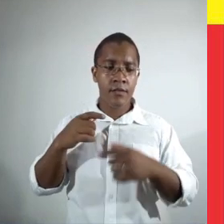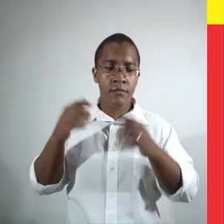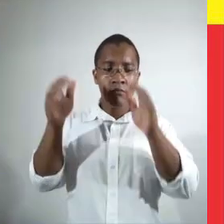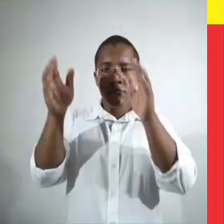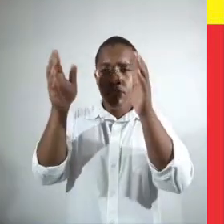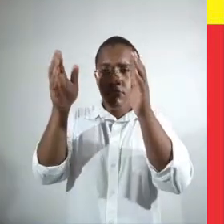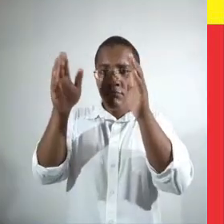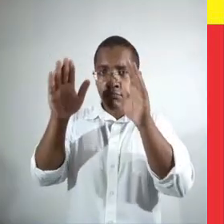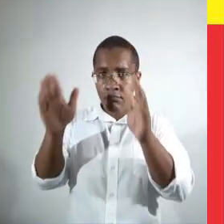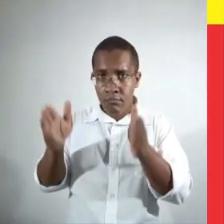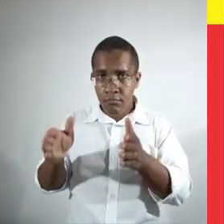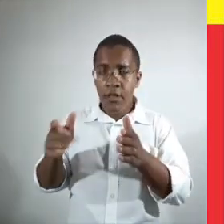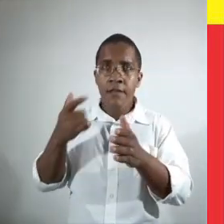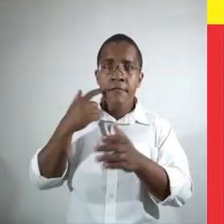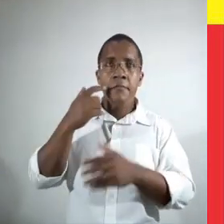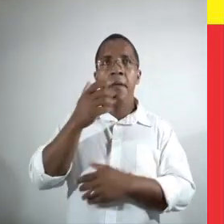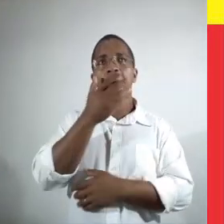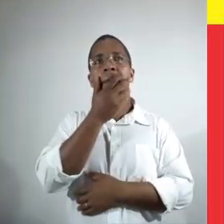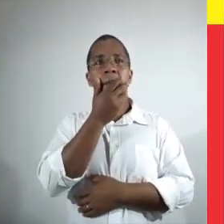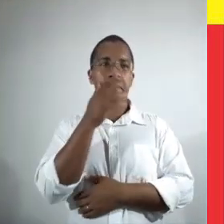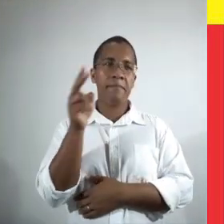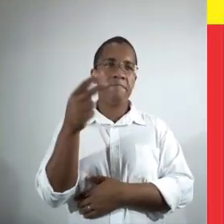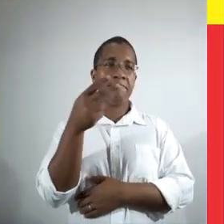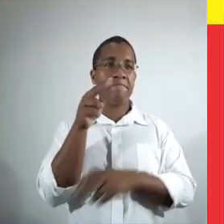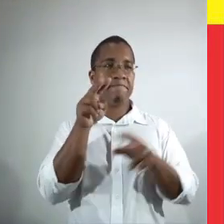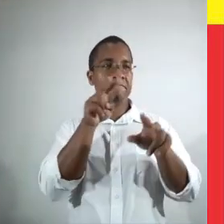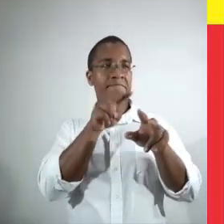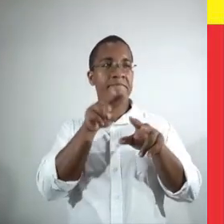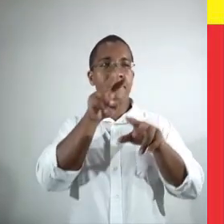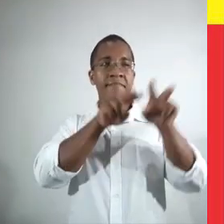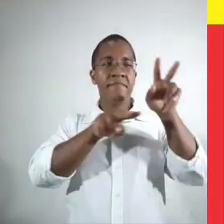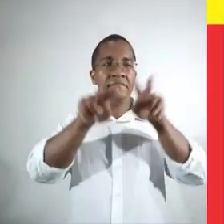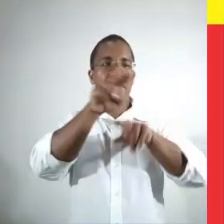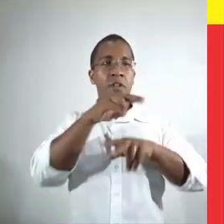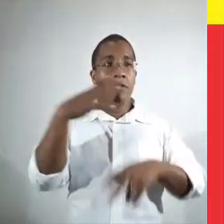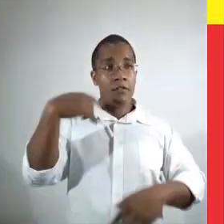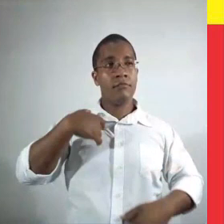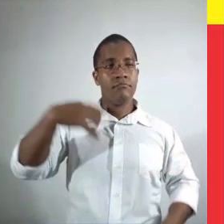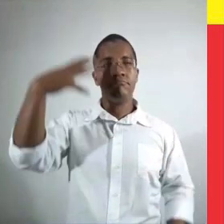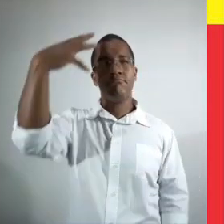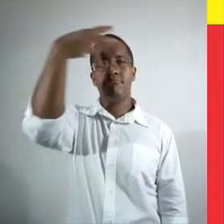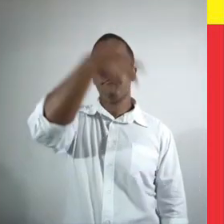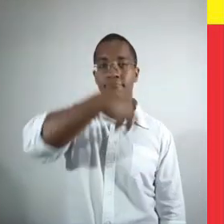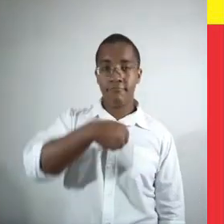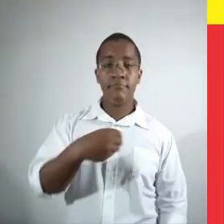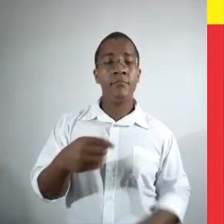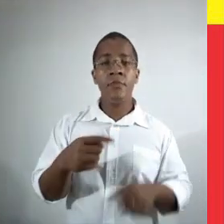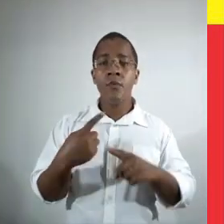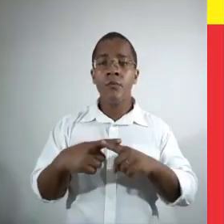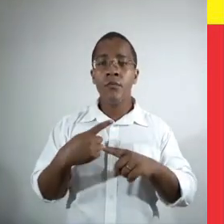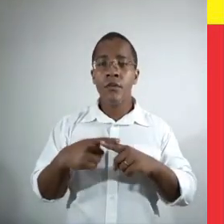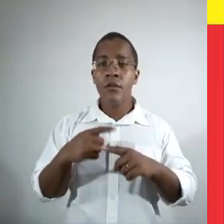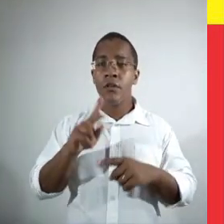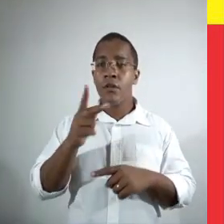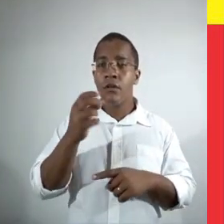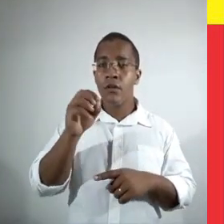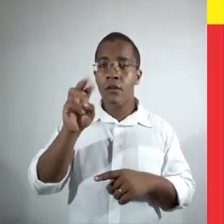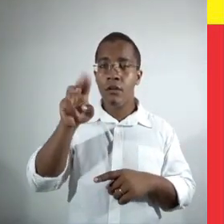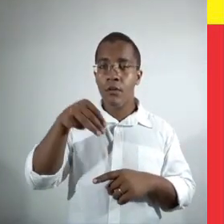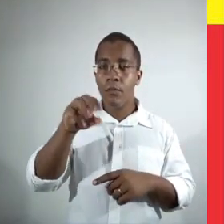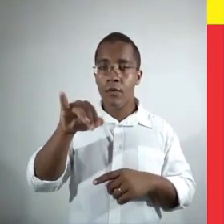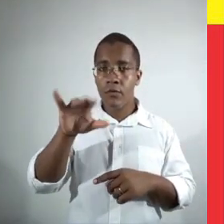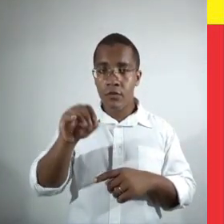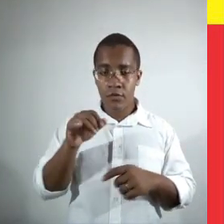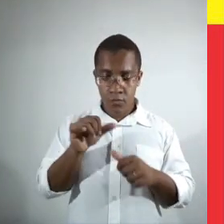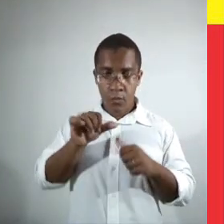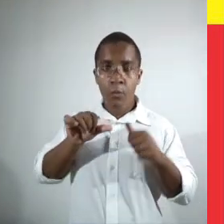mais diferenciadas, ela está se achando mais bonita. Isso aí é devido à questão hormonal. Os hormônios preparam o